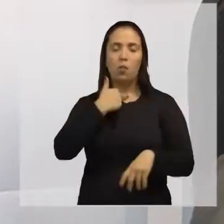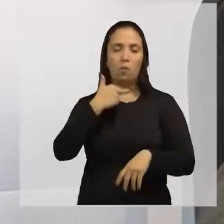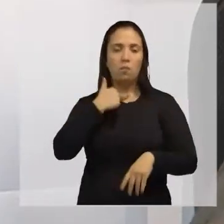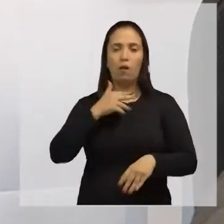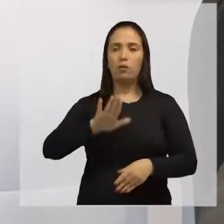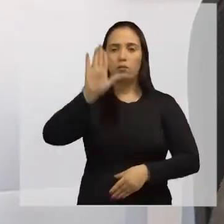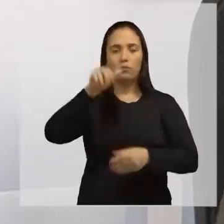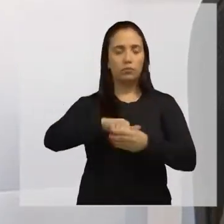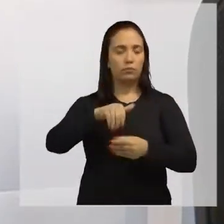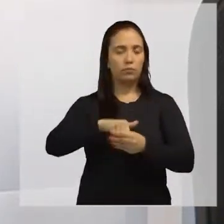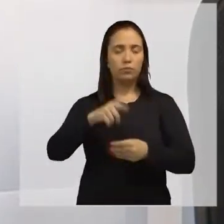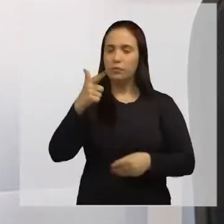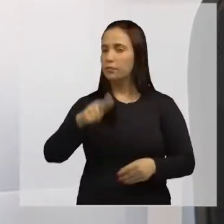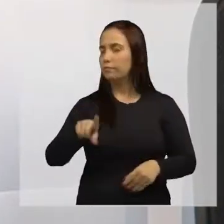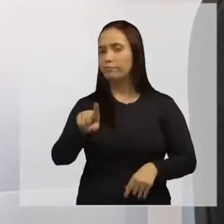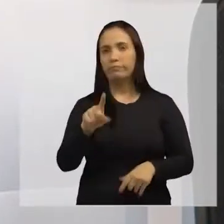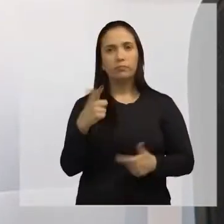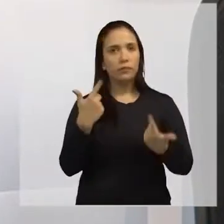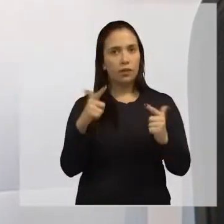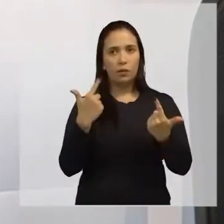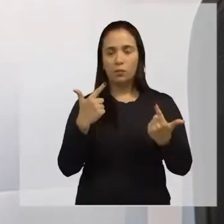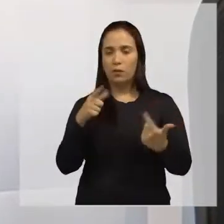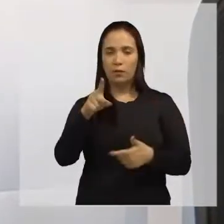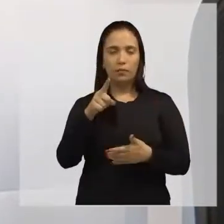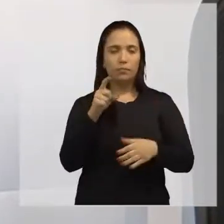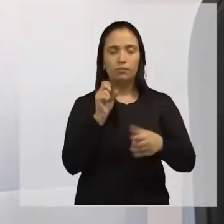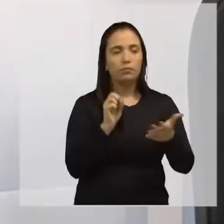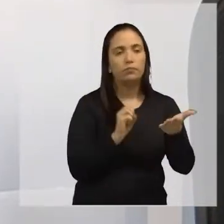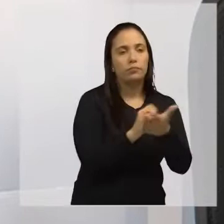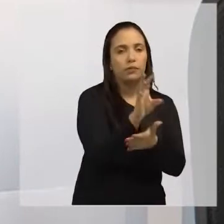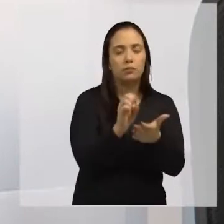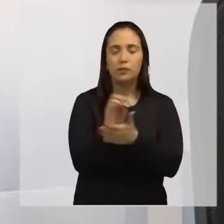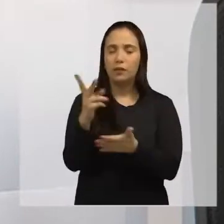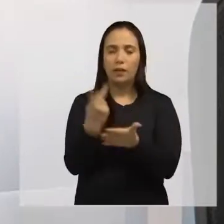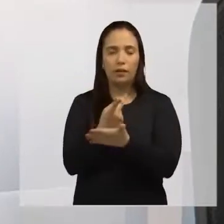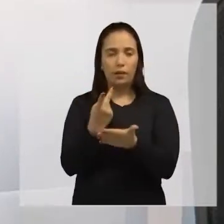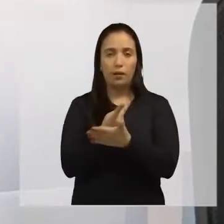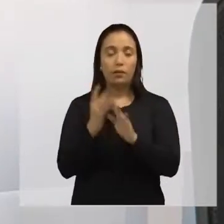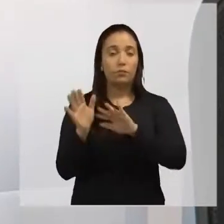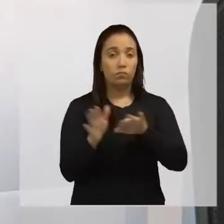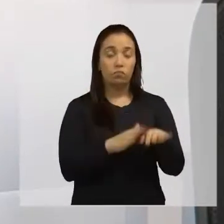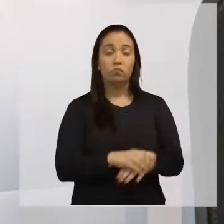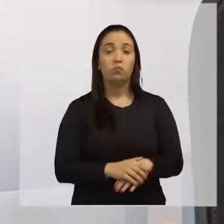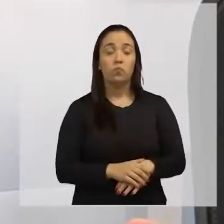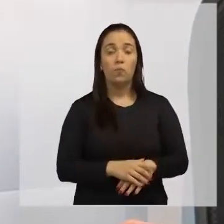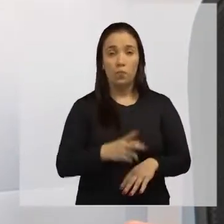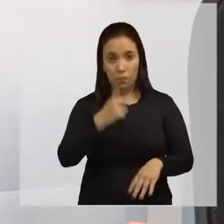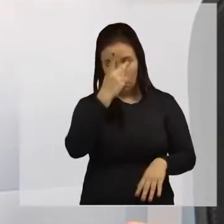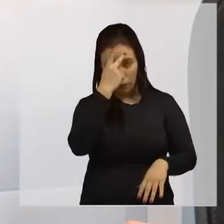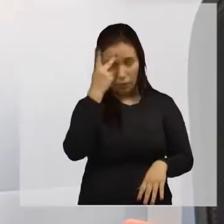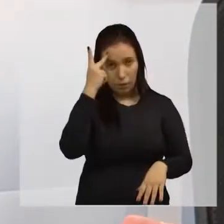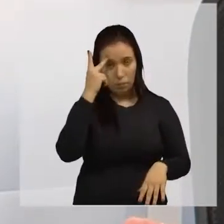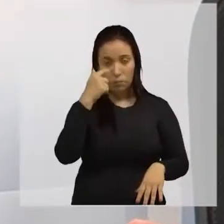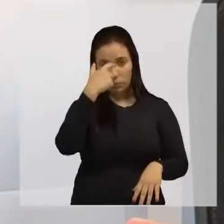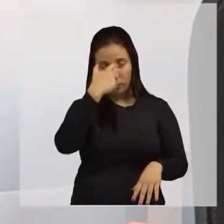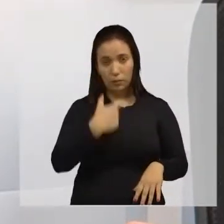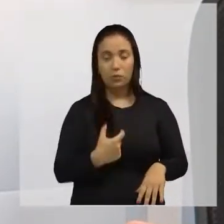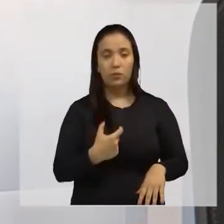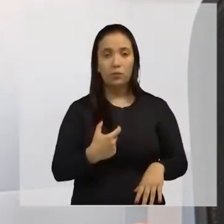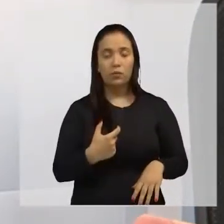invenção, não existe isso. O que existe na minha avaliação é o seguinte, um eleitor indo para os extremos,